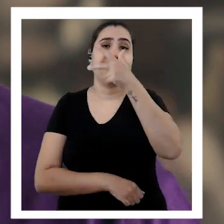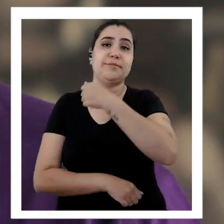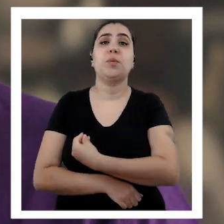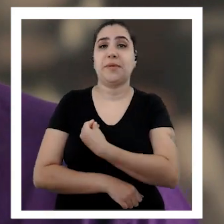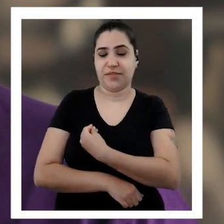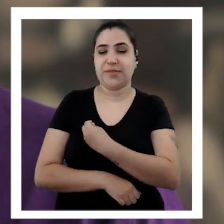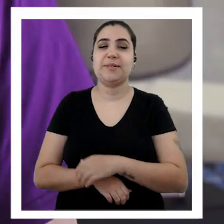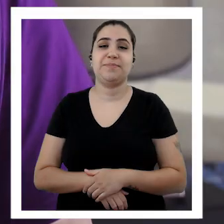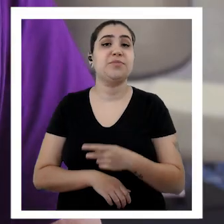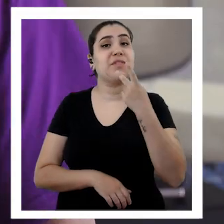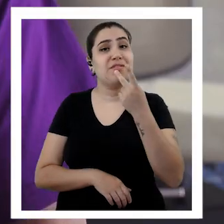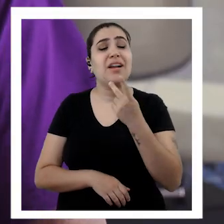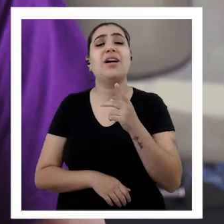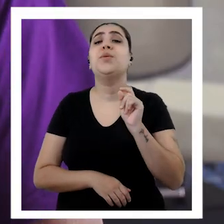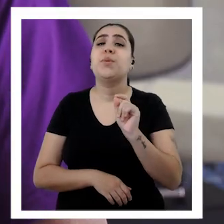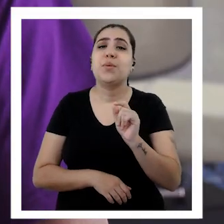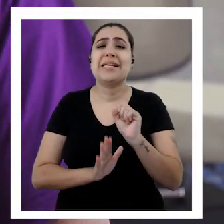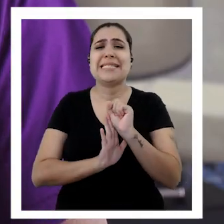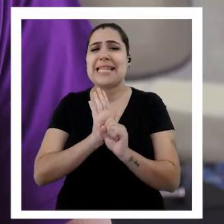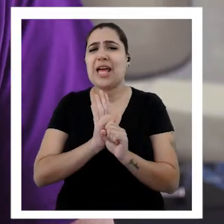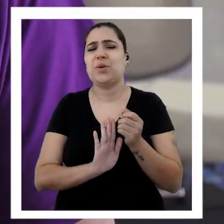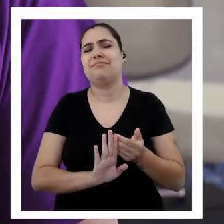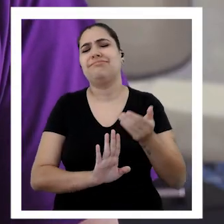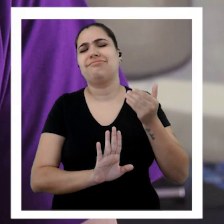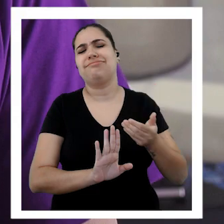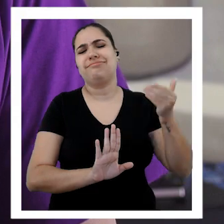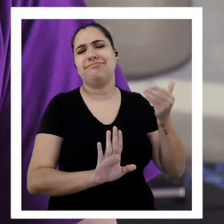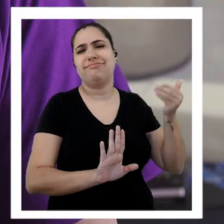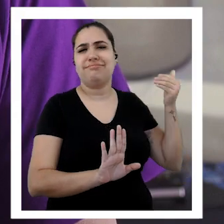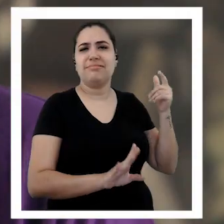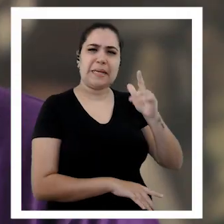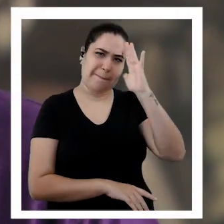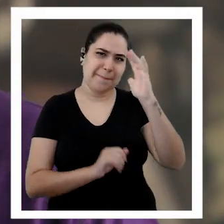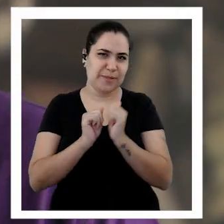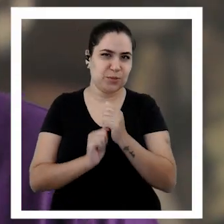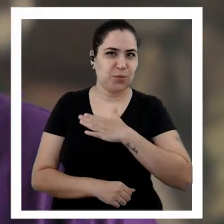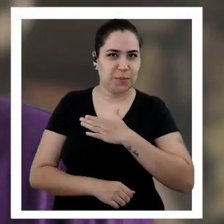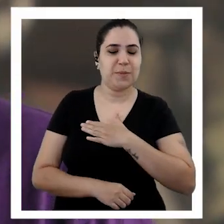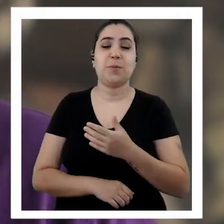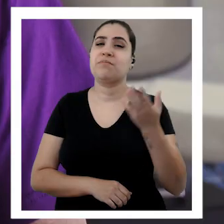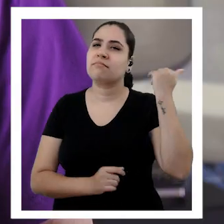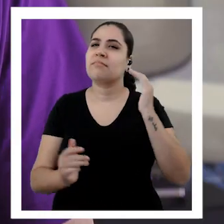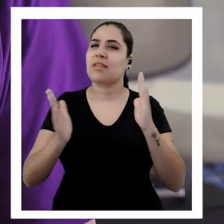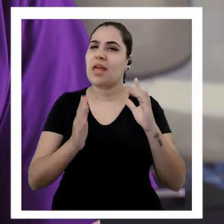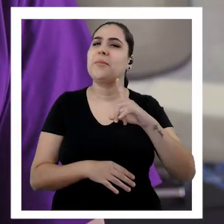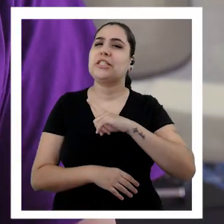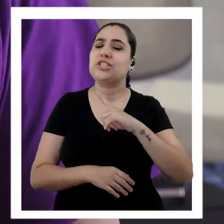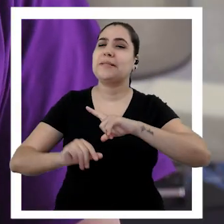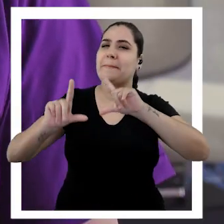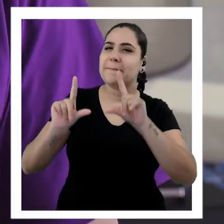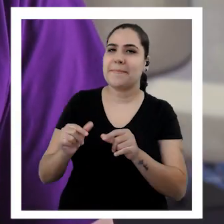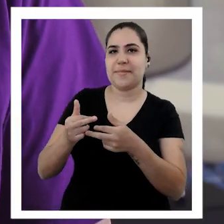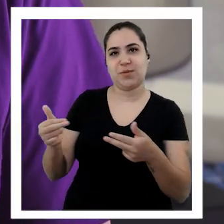delas sobreviverem. Nós estamos falando de muitos séculos atrás. Então pensa comigo. Naquela época